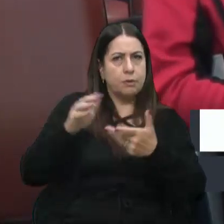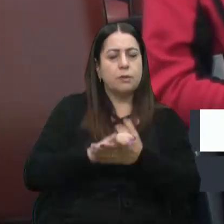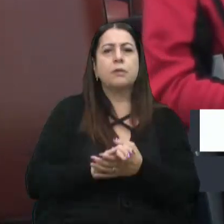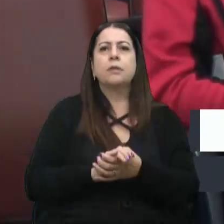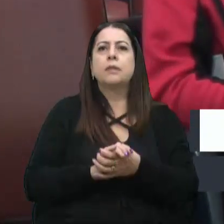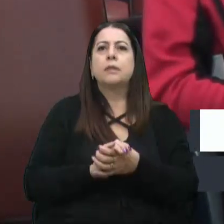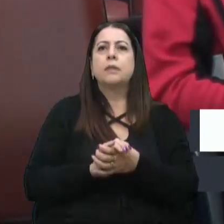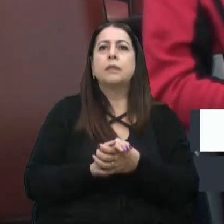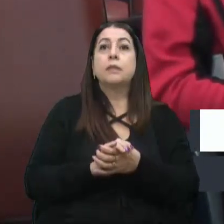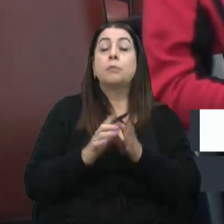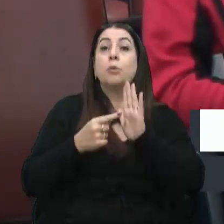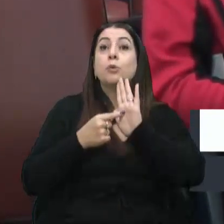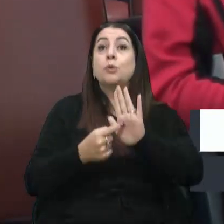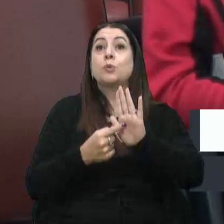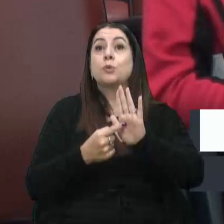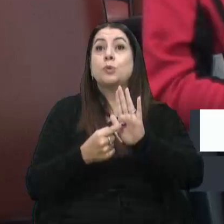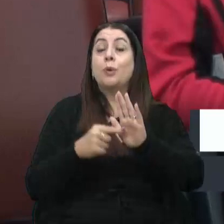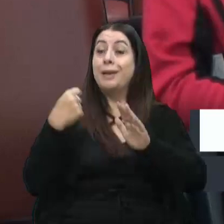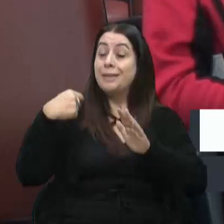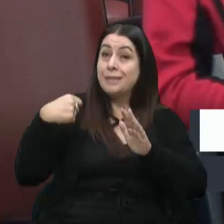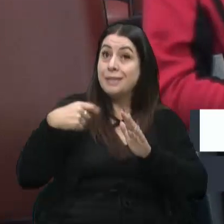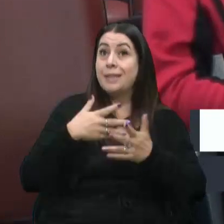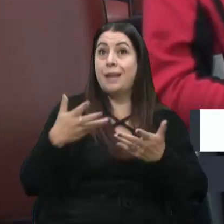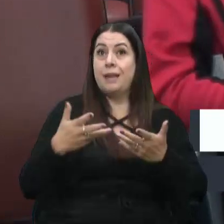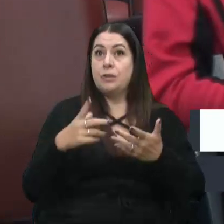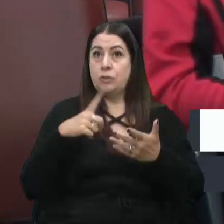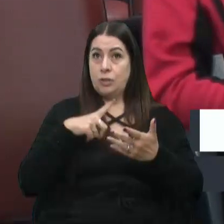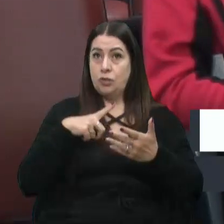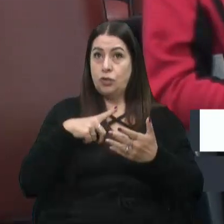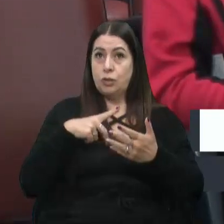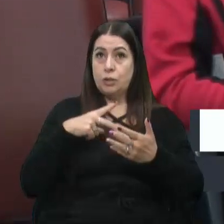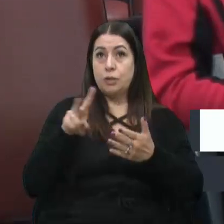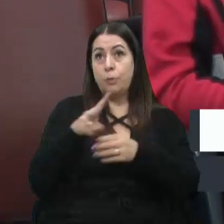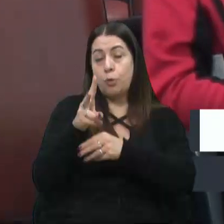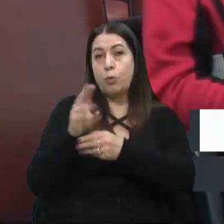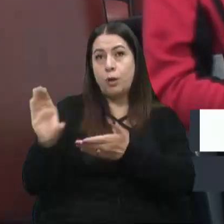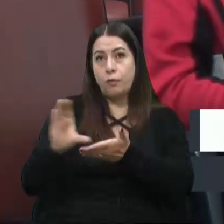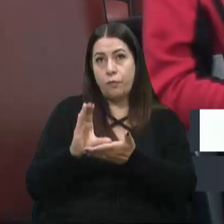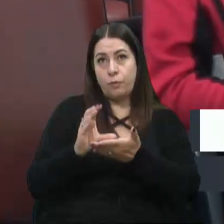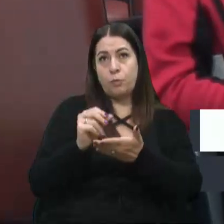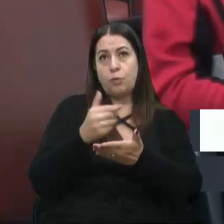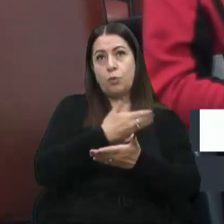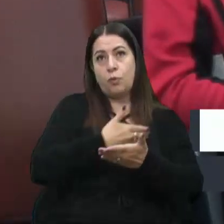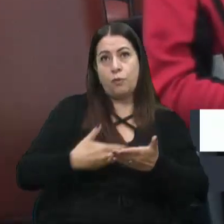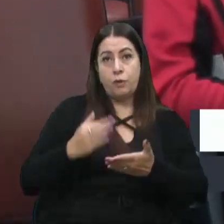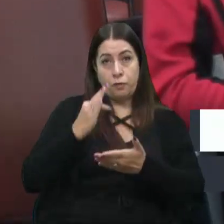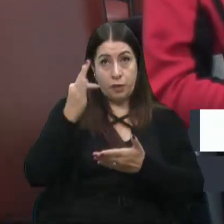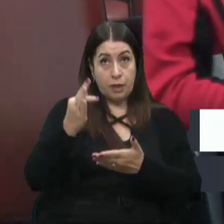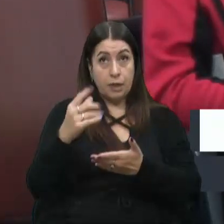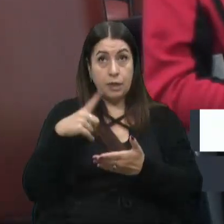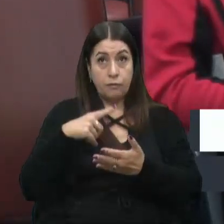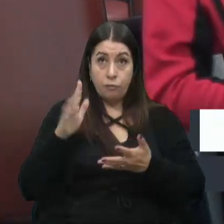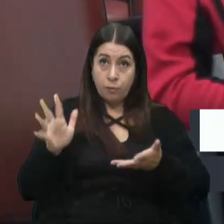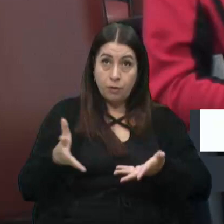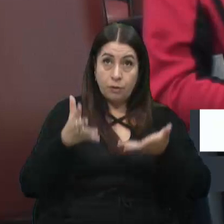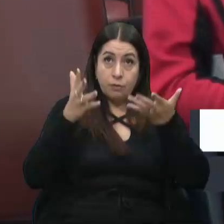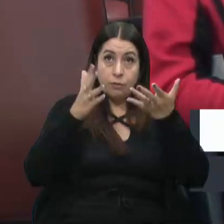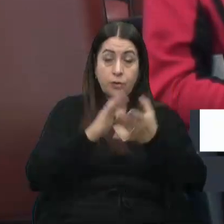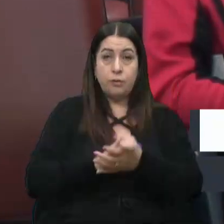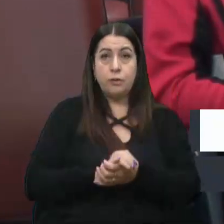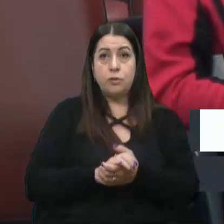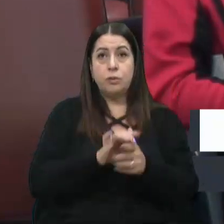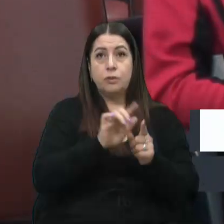rural, expressei uma necessidade que tinha de buscar verba com o governo federal e outros governos que viessem